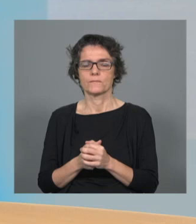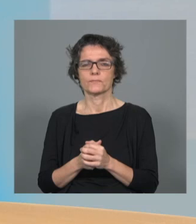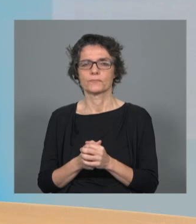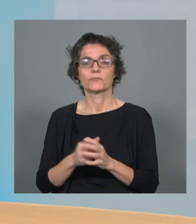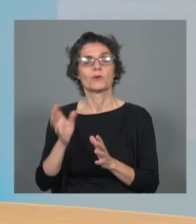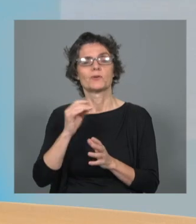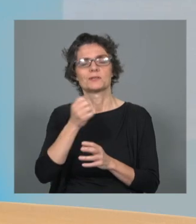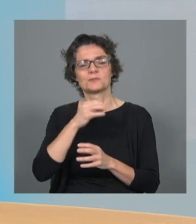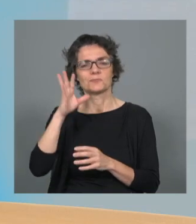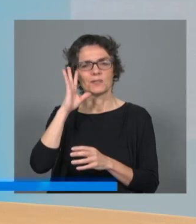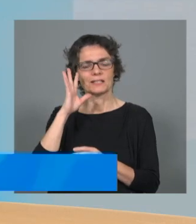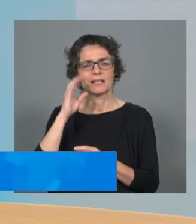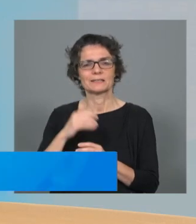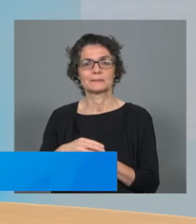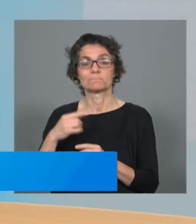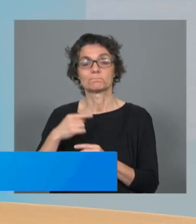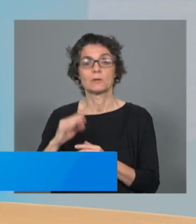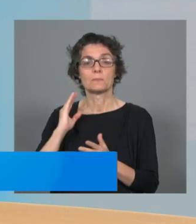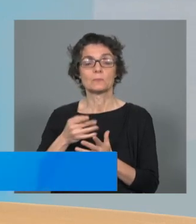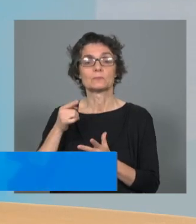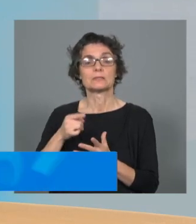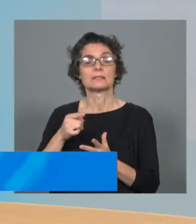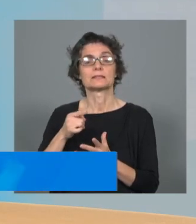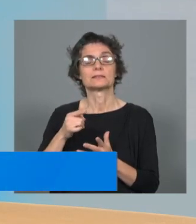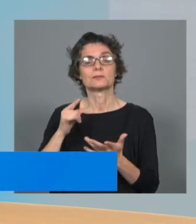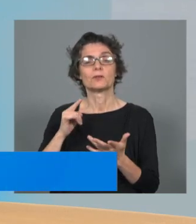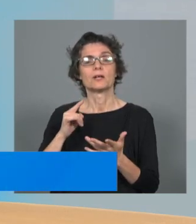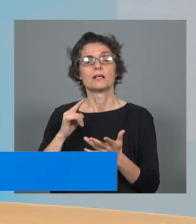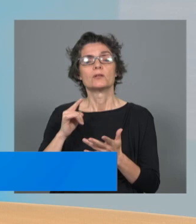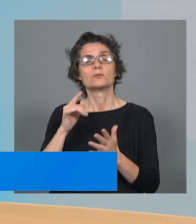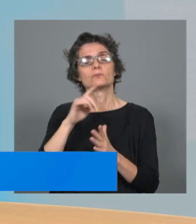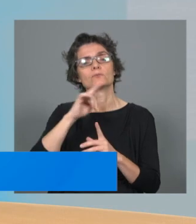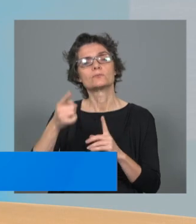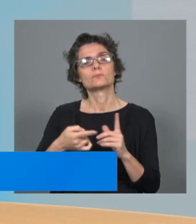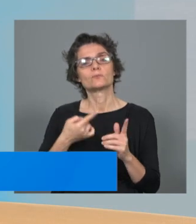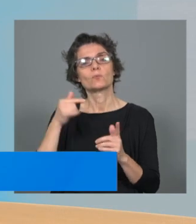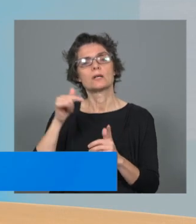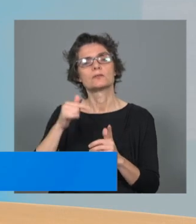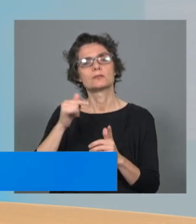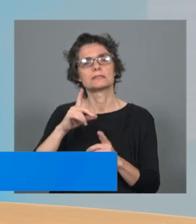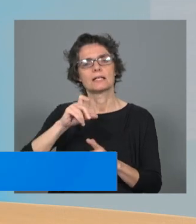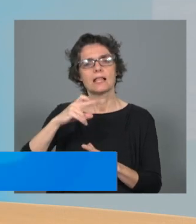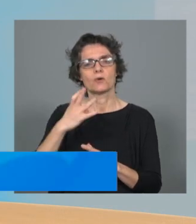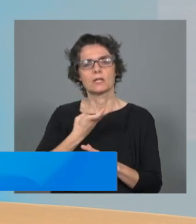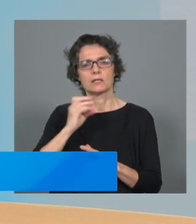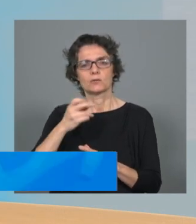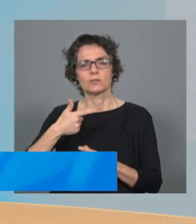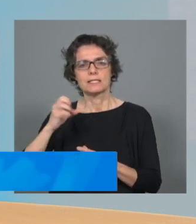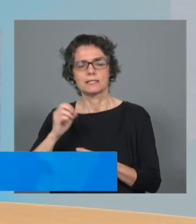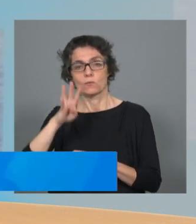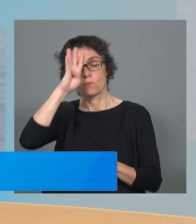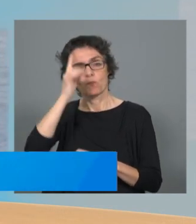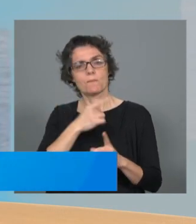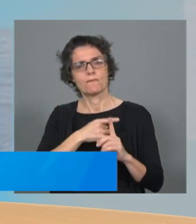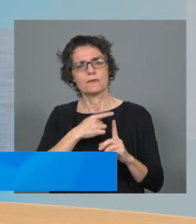Olá, muito boa tarde. Na última semana, no encerramento do ano Laudato Si, o Papa Francisco relançou o desafio de cuidar da casa comum com um